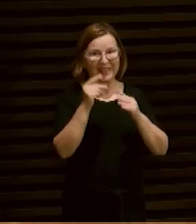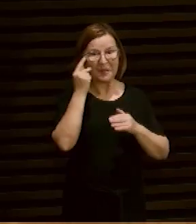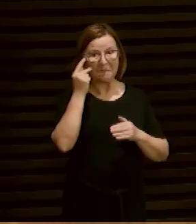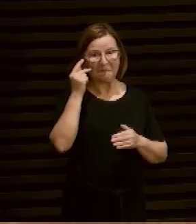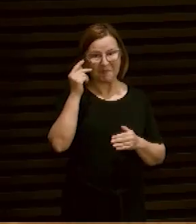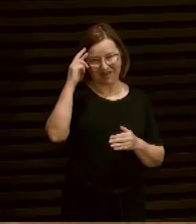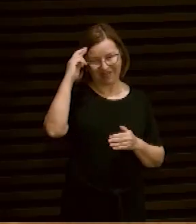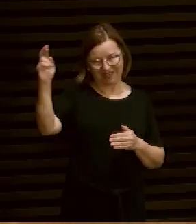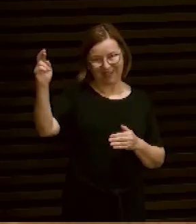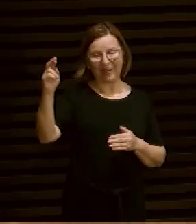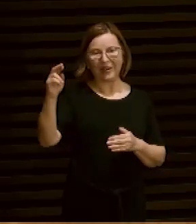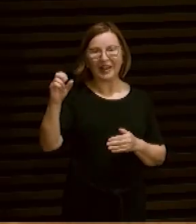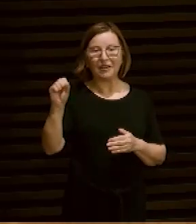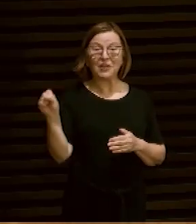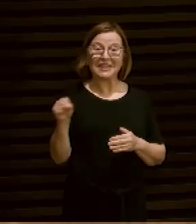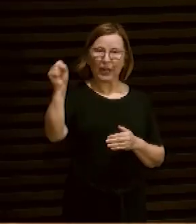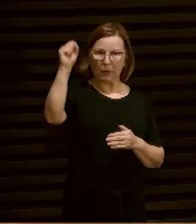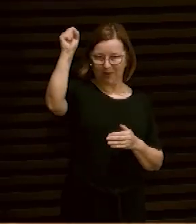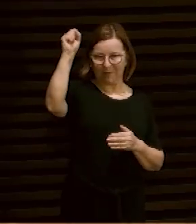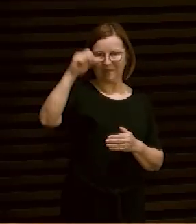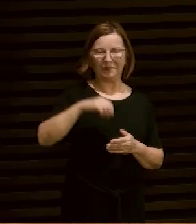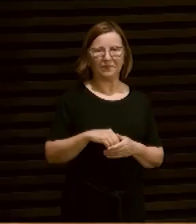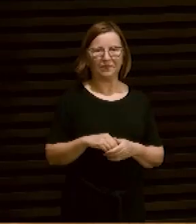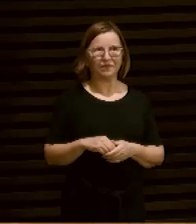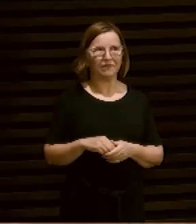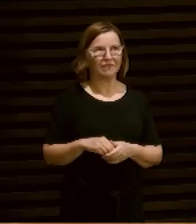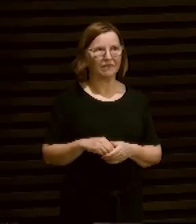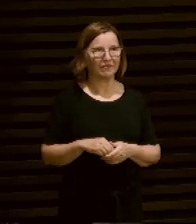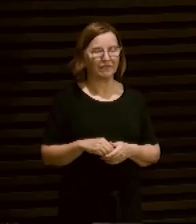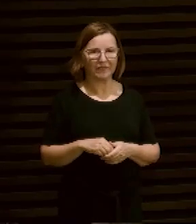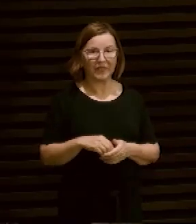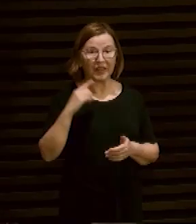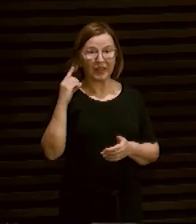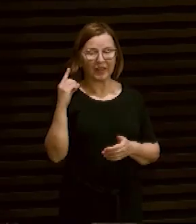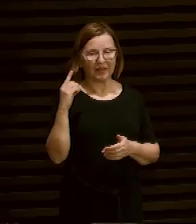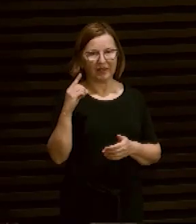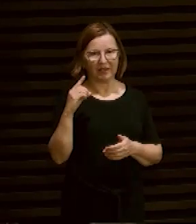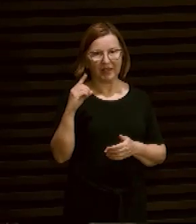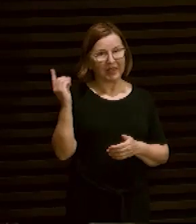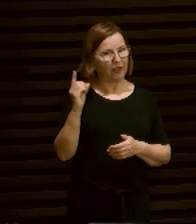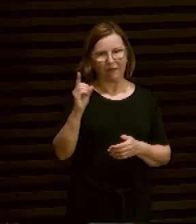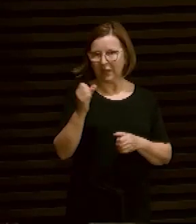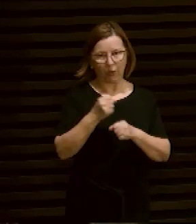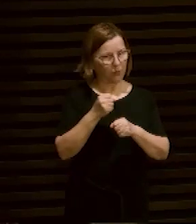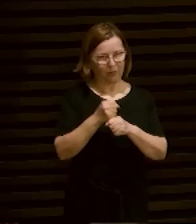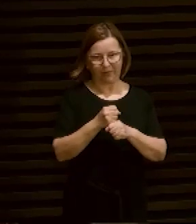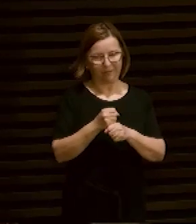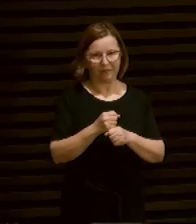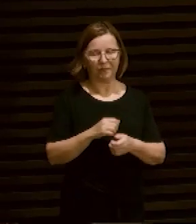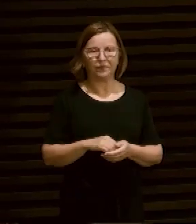mente, que aquele templo ele não tem o aval de Deus. Ele deixou construir.